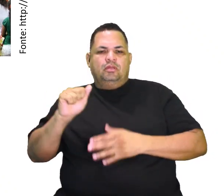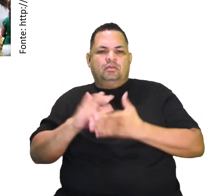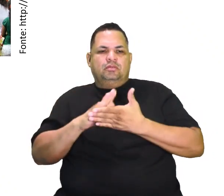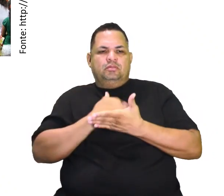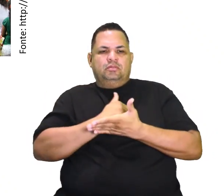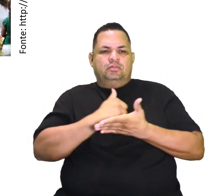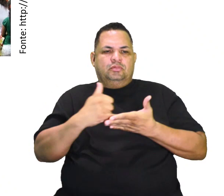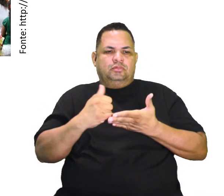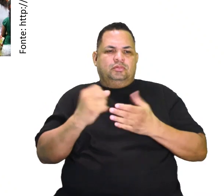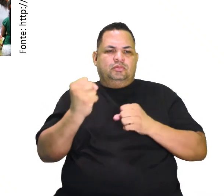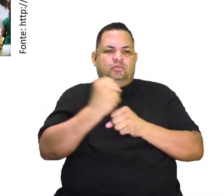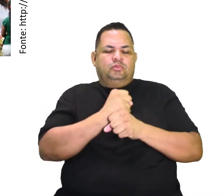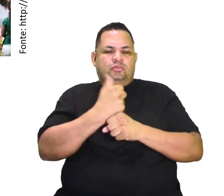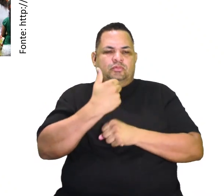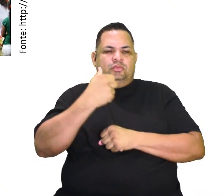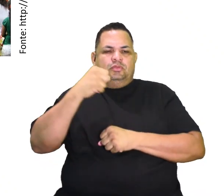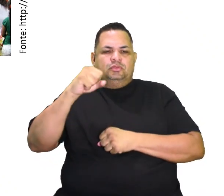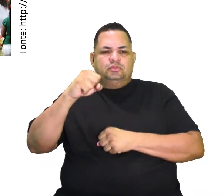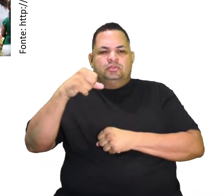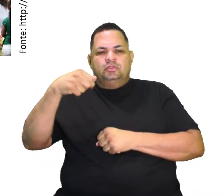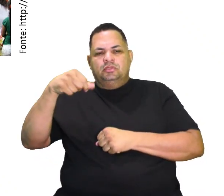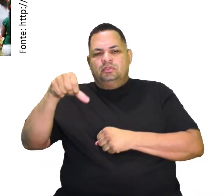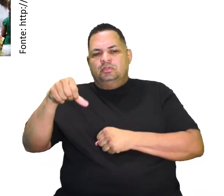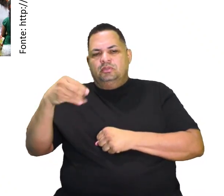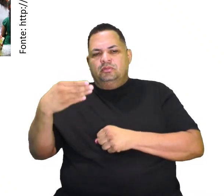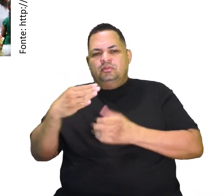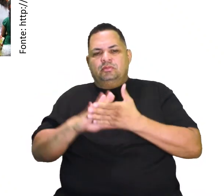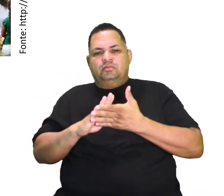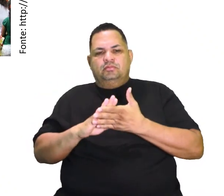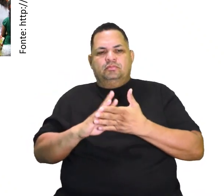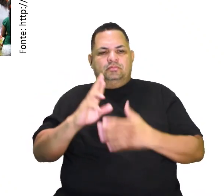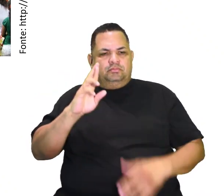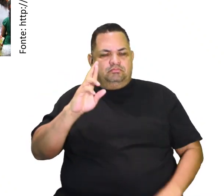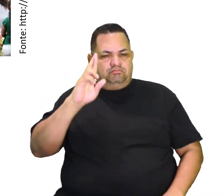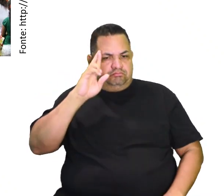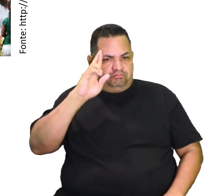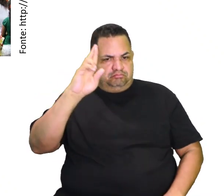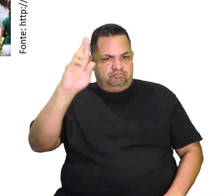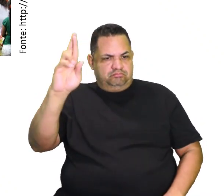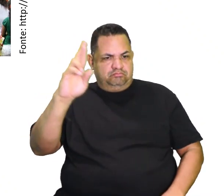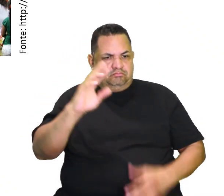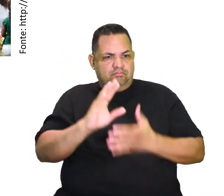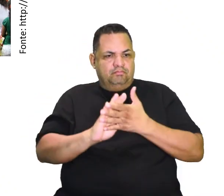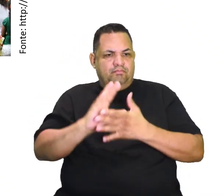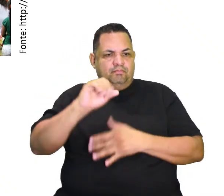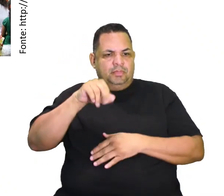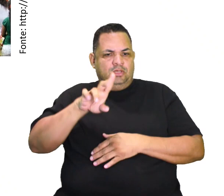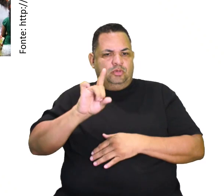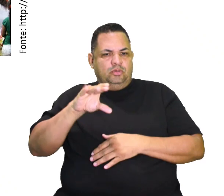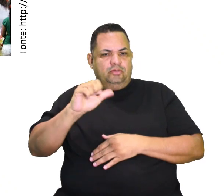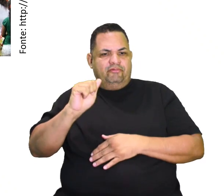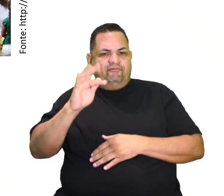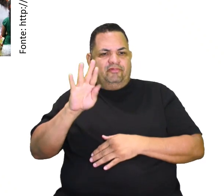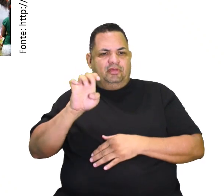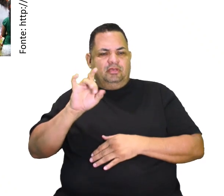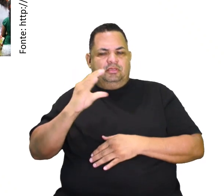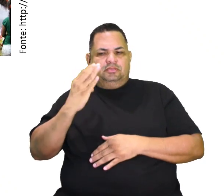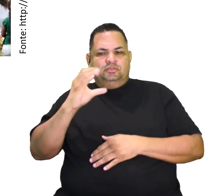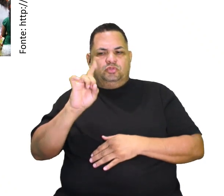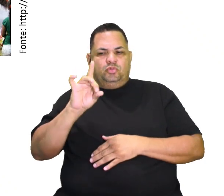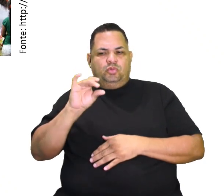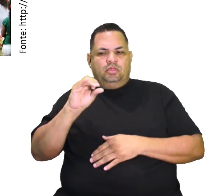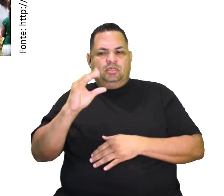então, por volta de 1894. Quem deu origem foi o senhor Manuel Fernandes